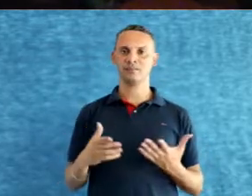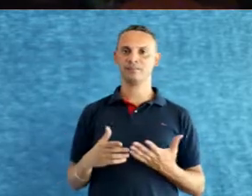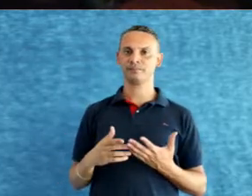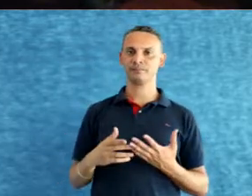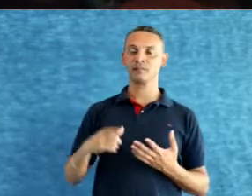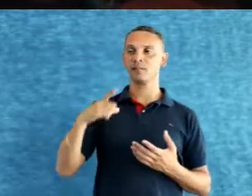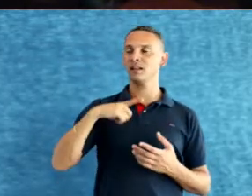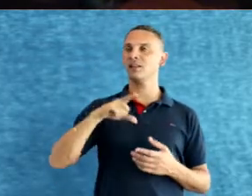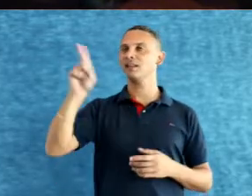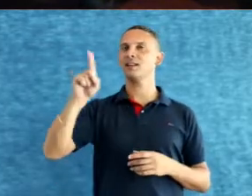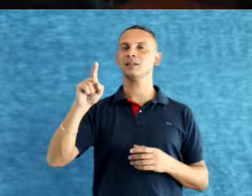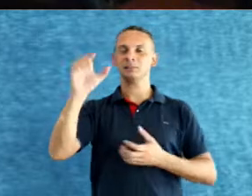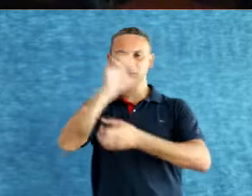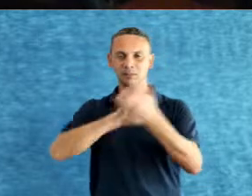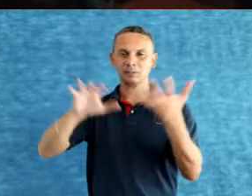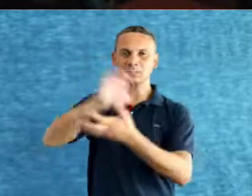quem foi.